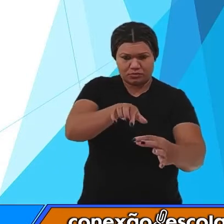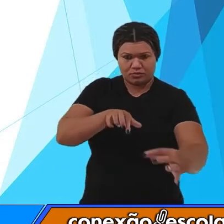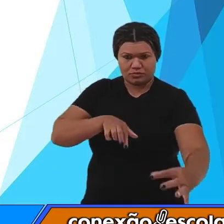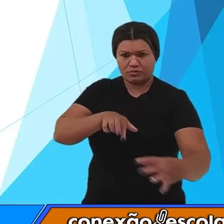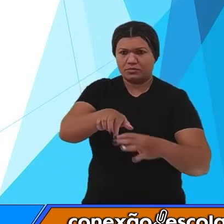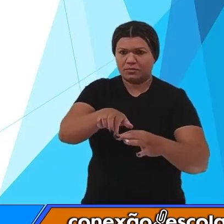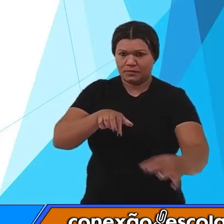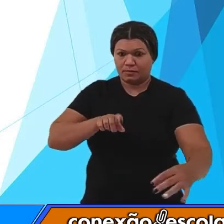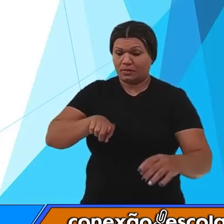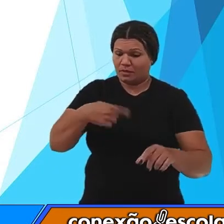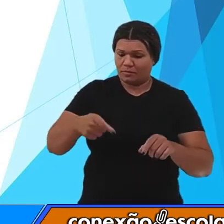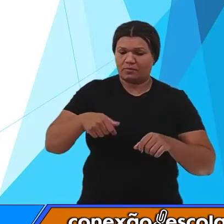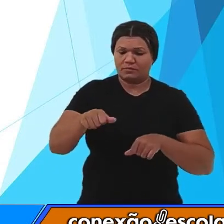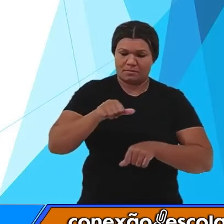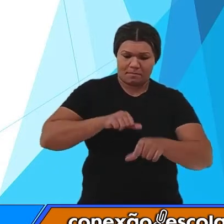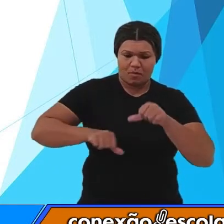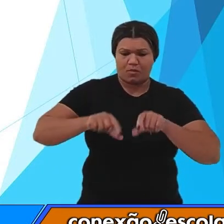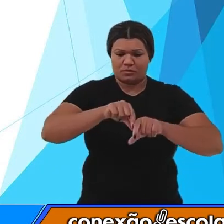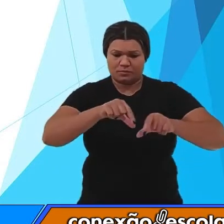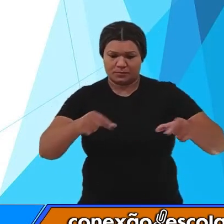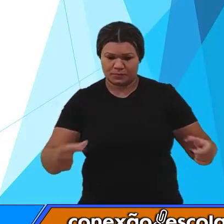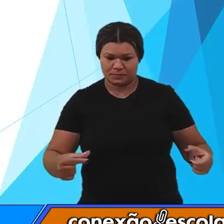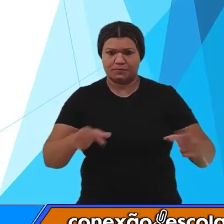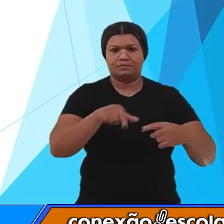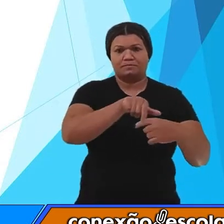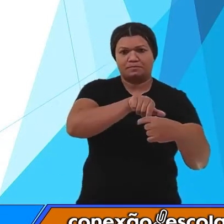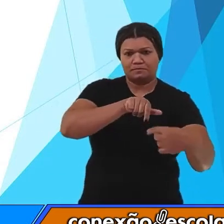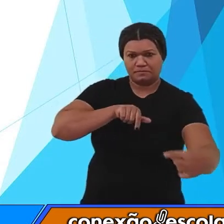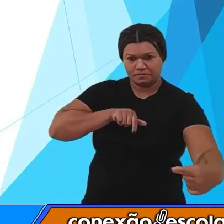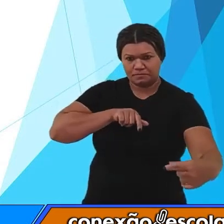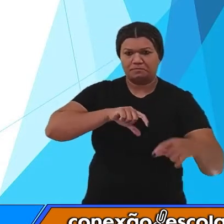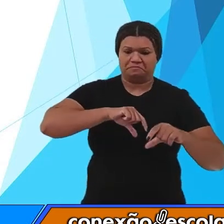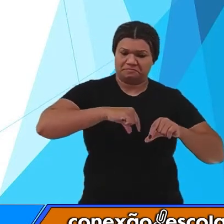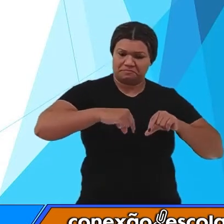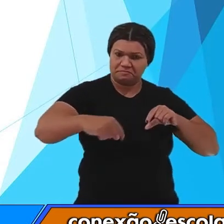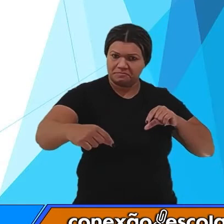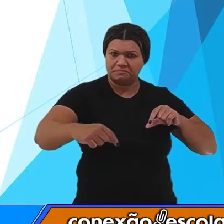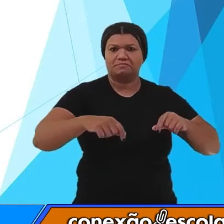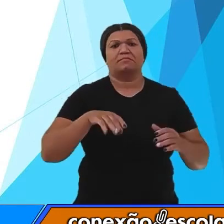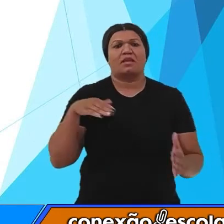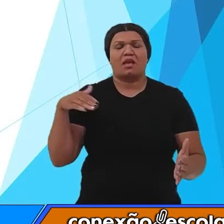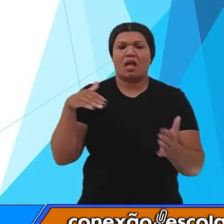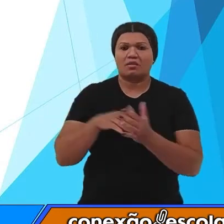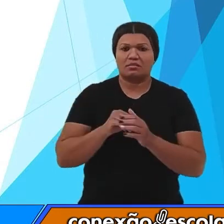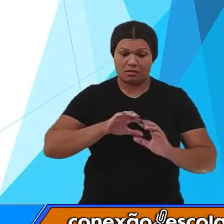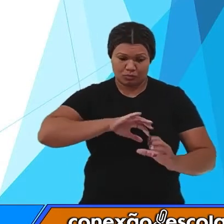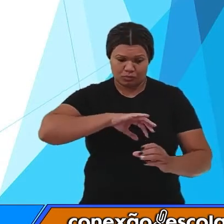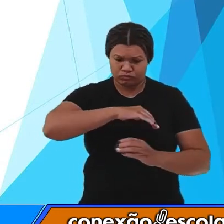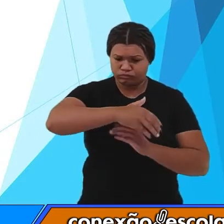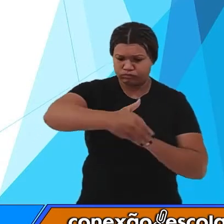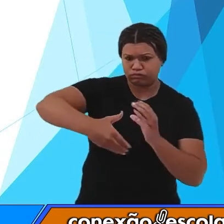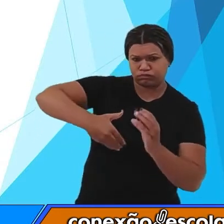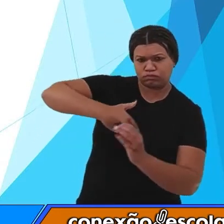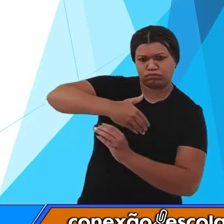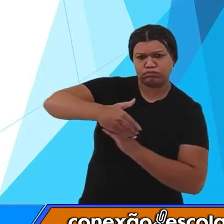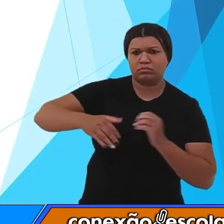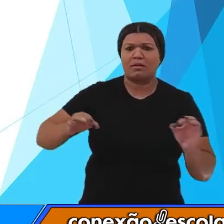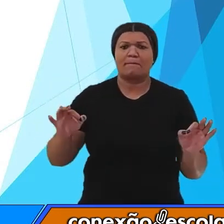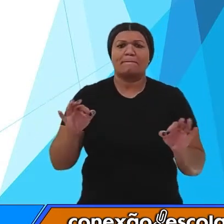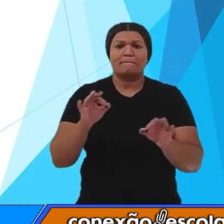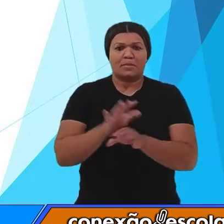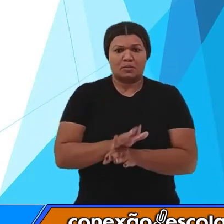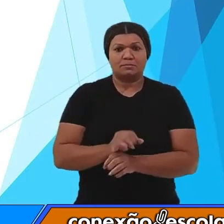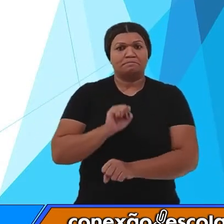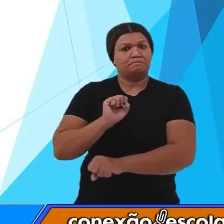e depois vai alternando, colocando na horizontal, na diagonal, até cobrir totalmente o balão.